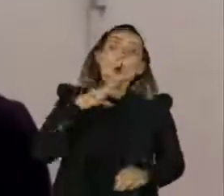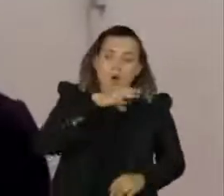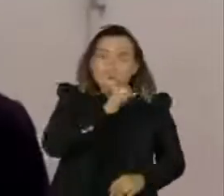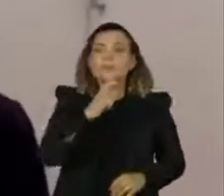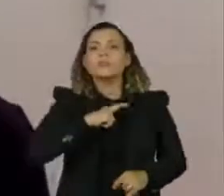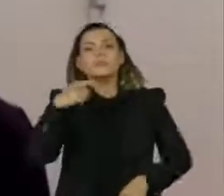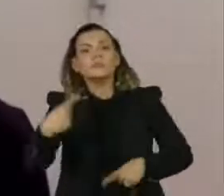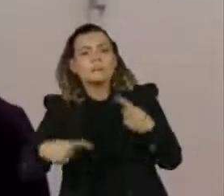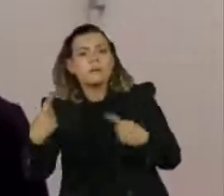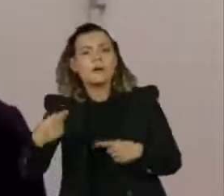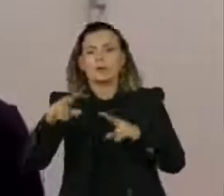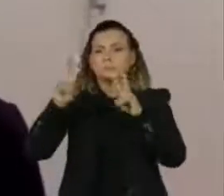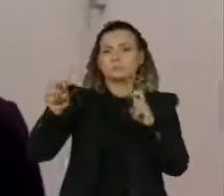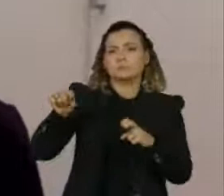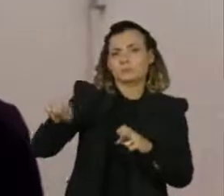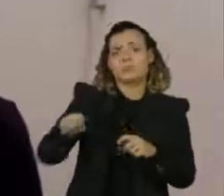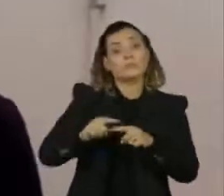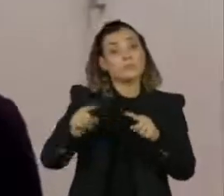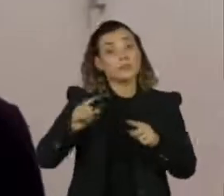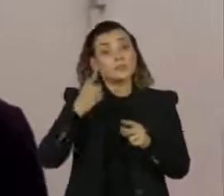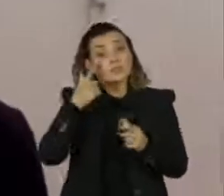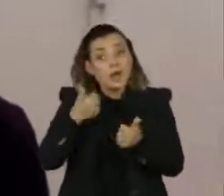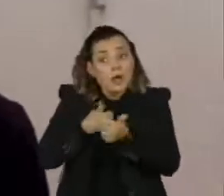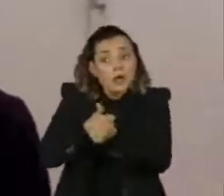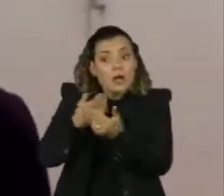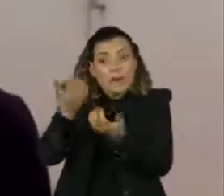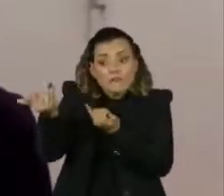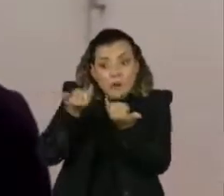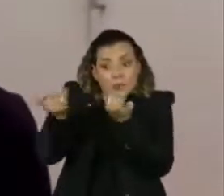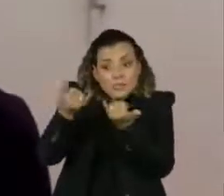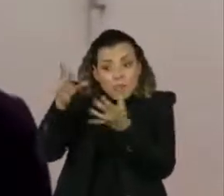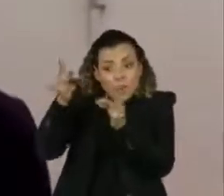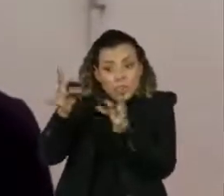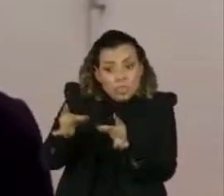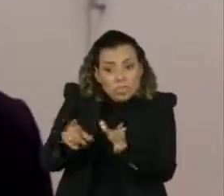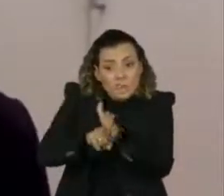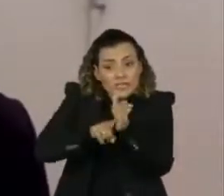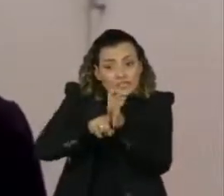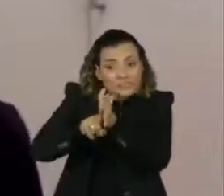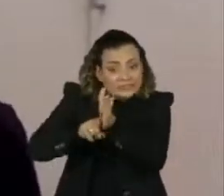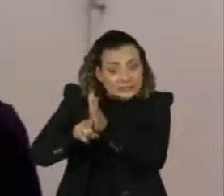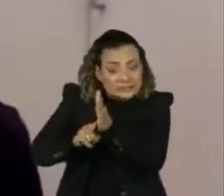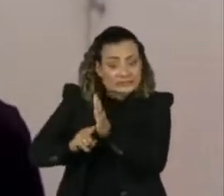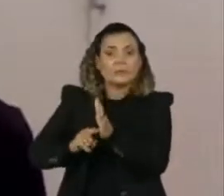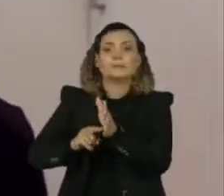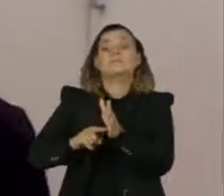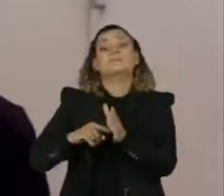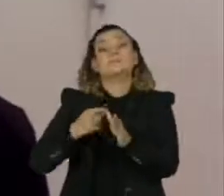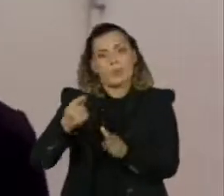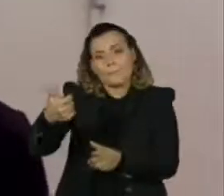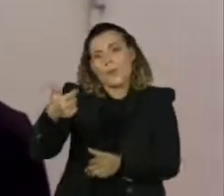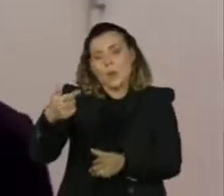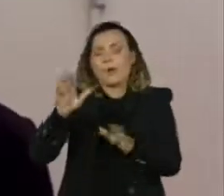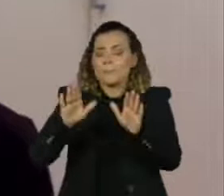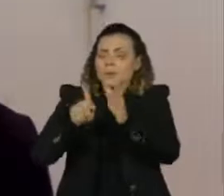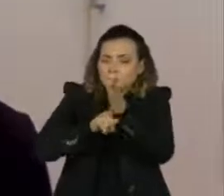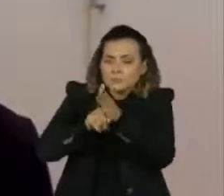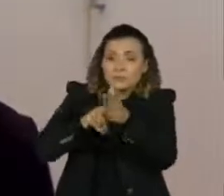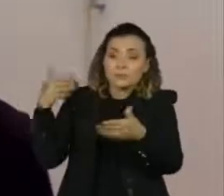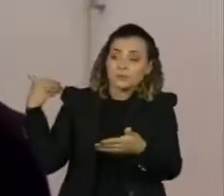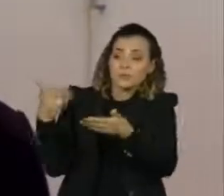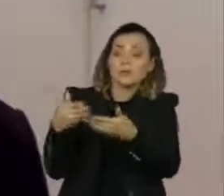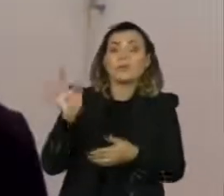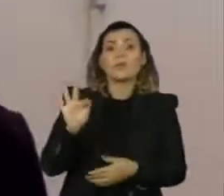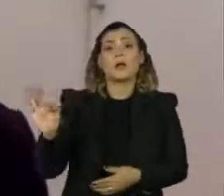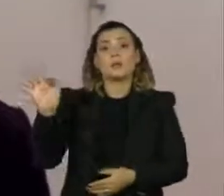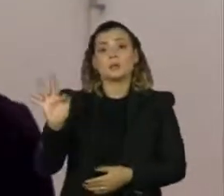torno disso, enfim, né? O que a gente acompanha de dados, porque para o Brasil, infelizmente, a gente tem pouca pesquisa sobre isso, mas uma revisão feita pela Faculdade